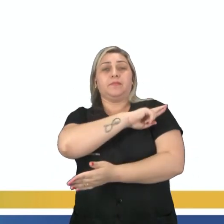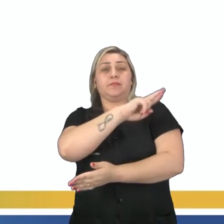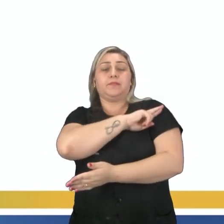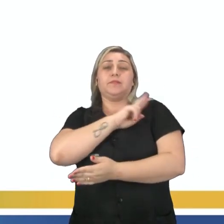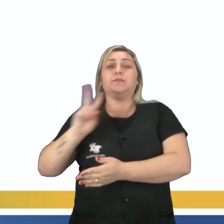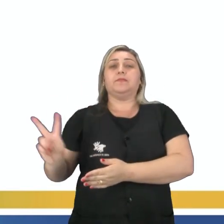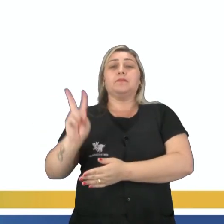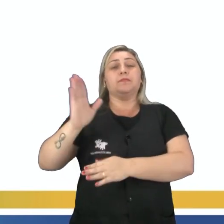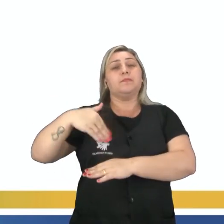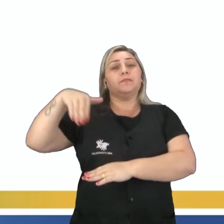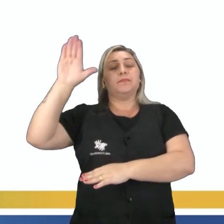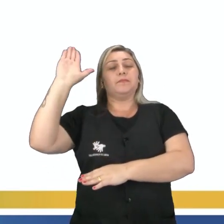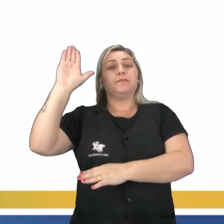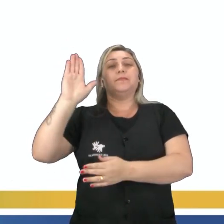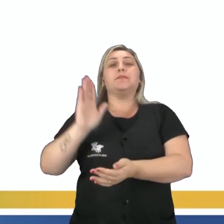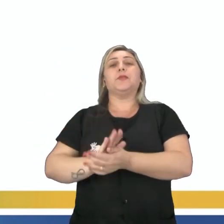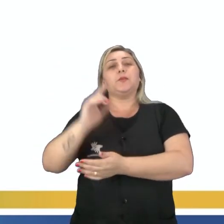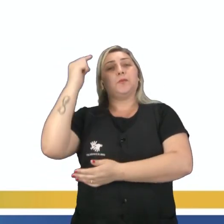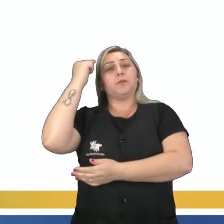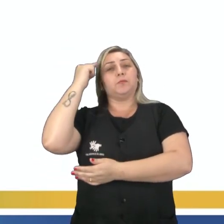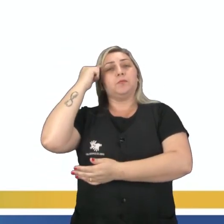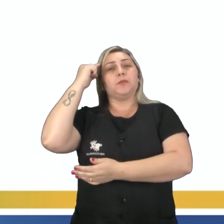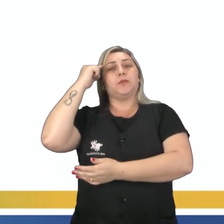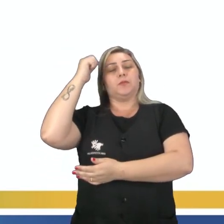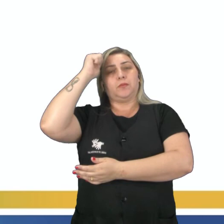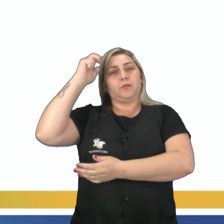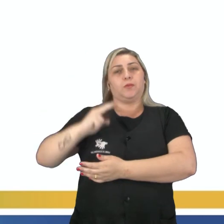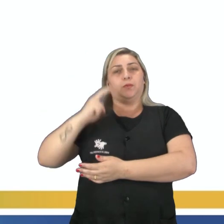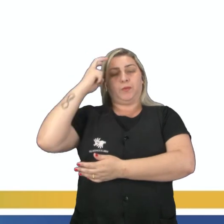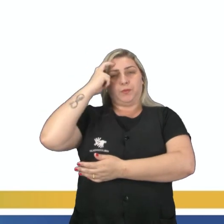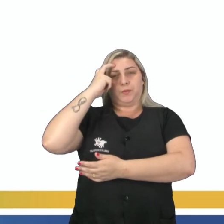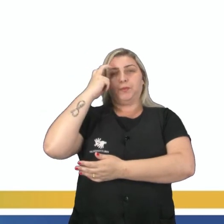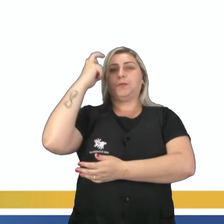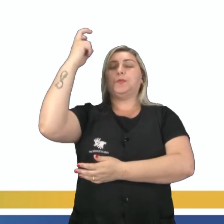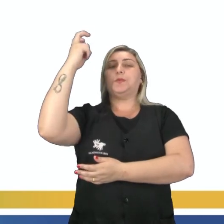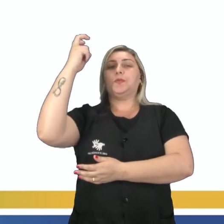valorizavam mais, né, o pensamento intelectual, né,